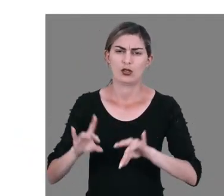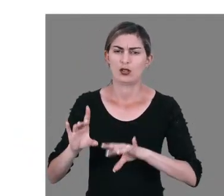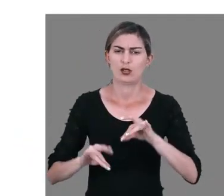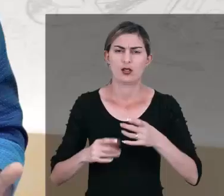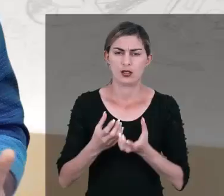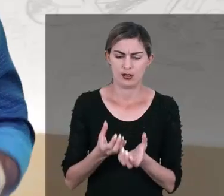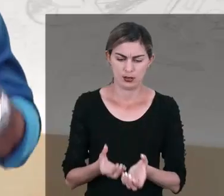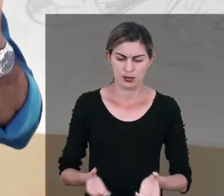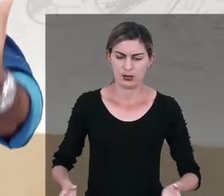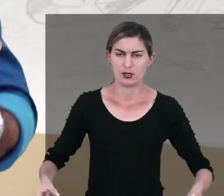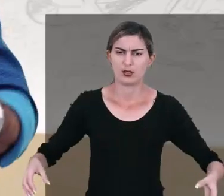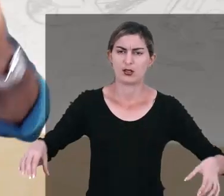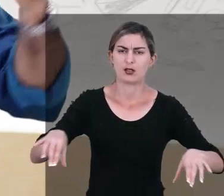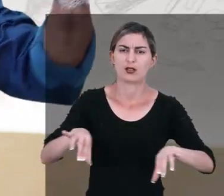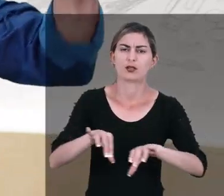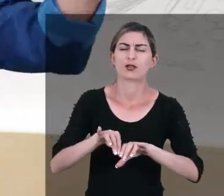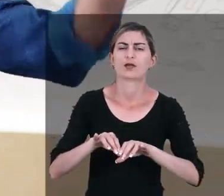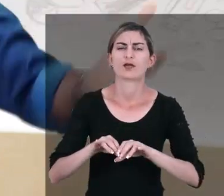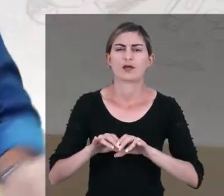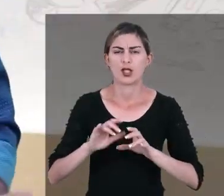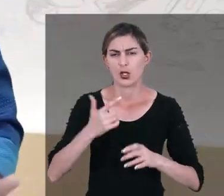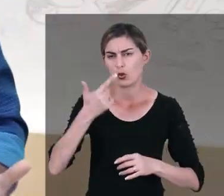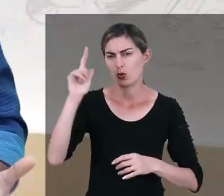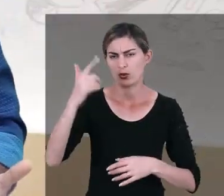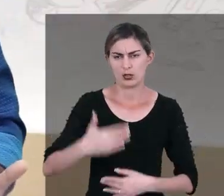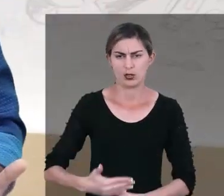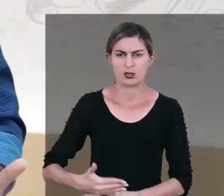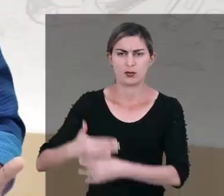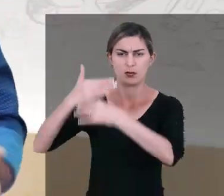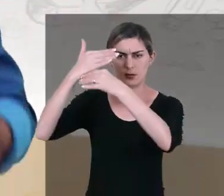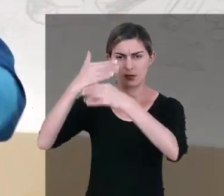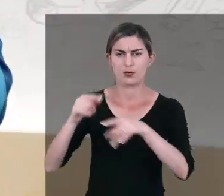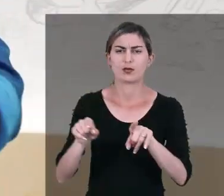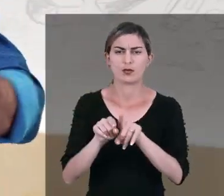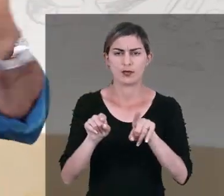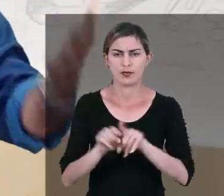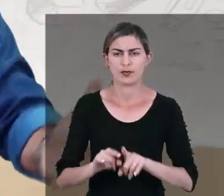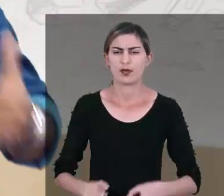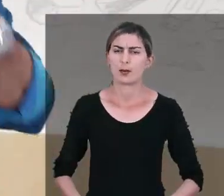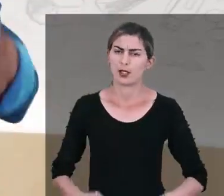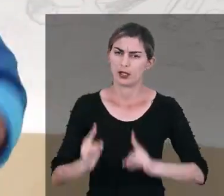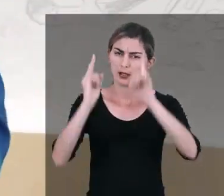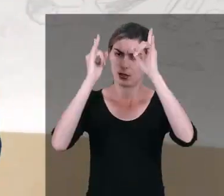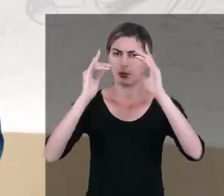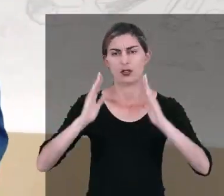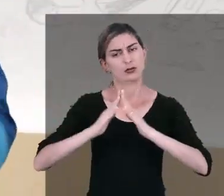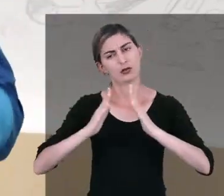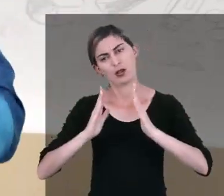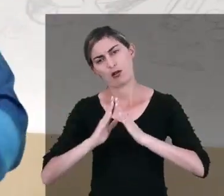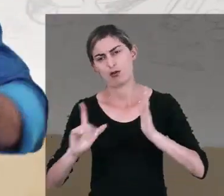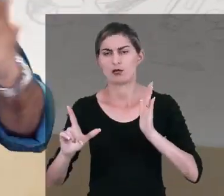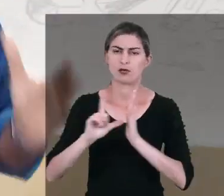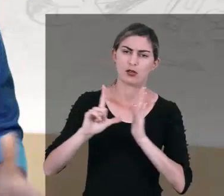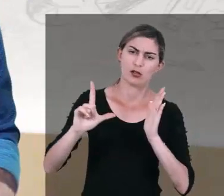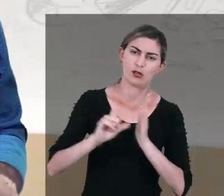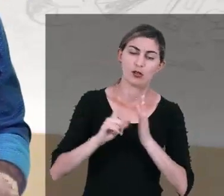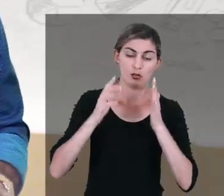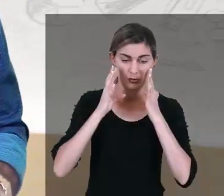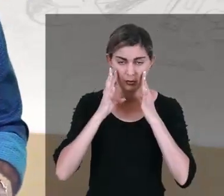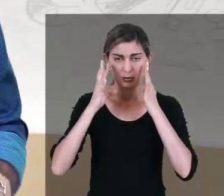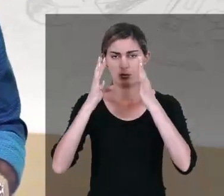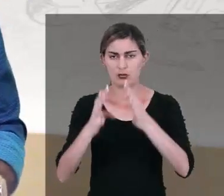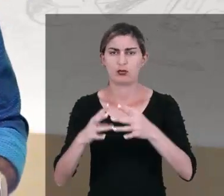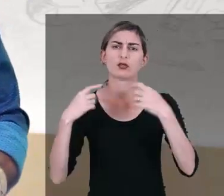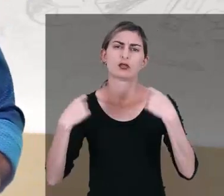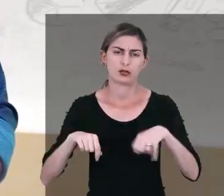essa canalização pode passar por outras paredes da edificação, do apartamento, ou da casa, ou da loja, e a gente tem que estar atento a